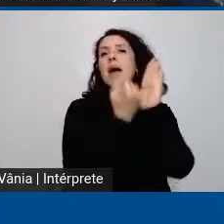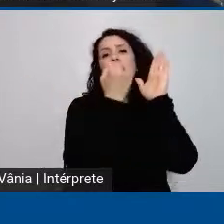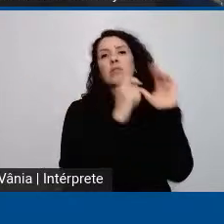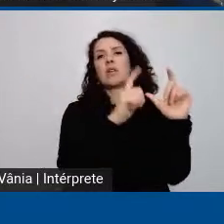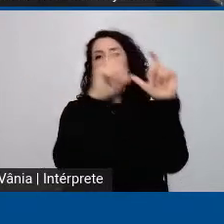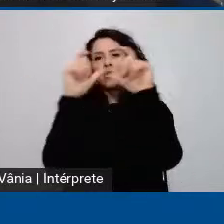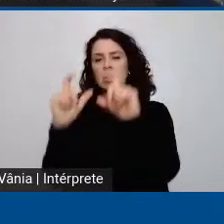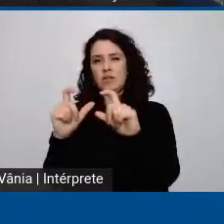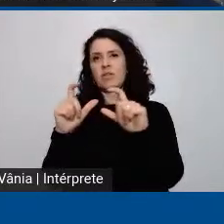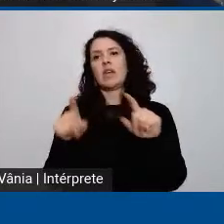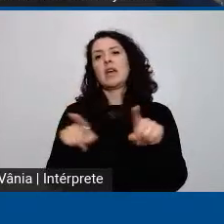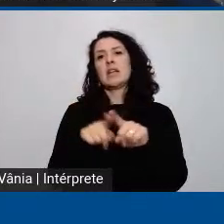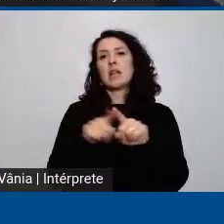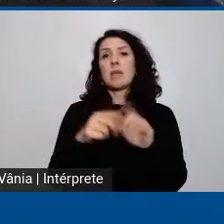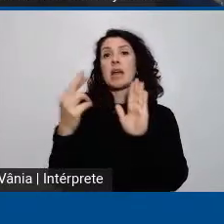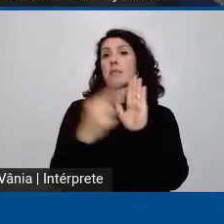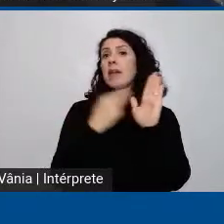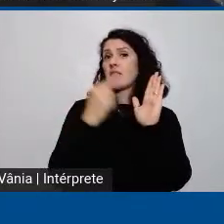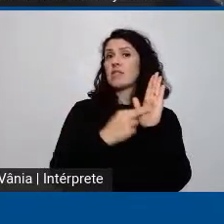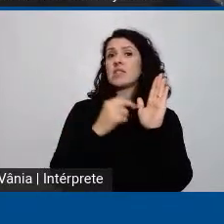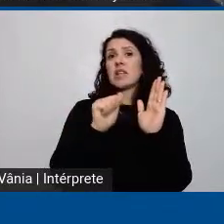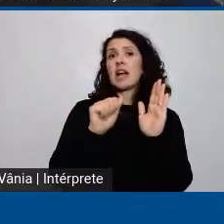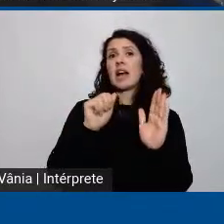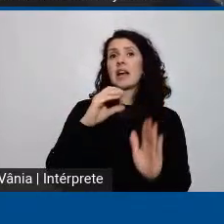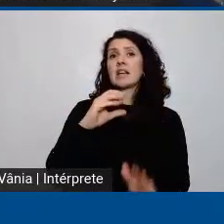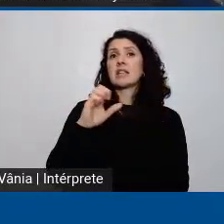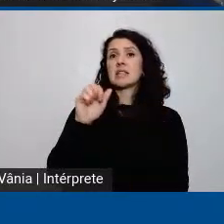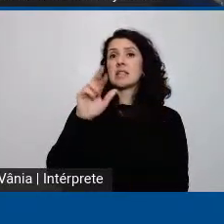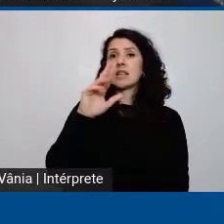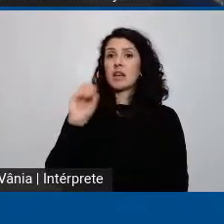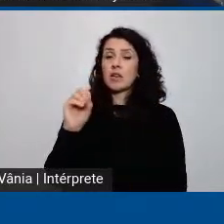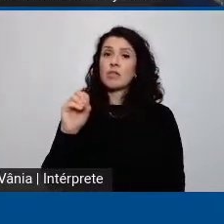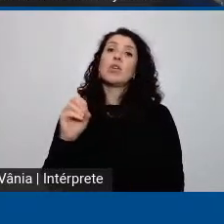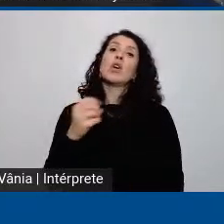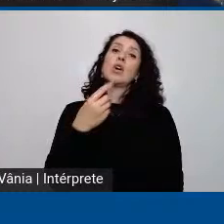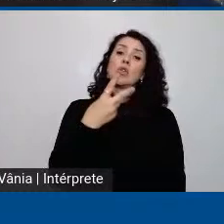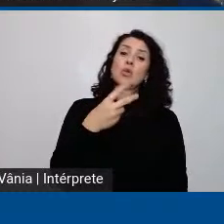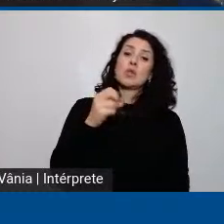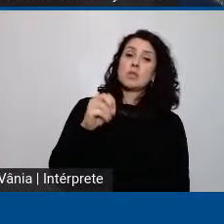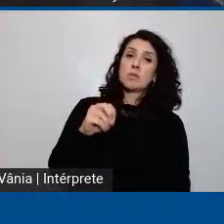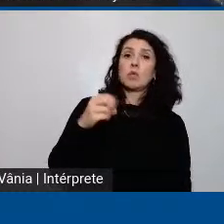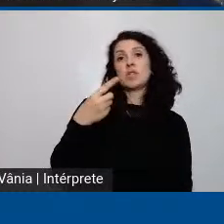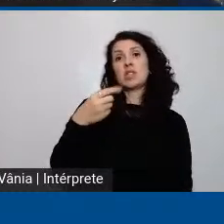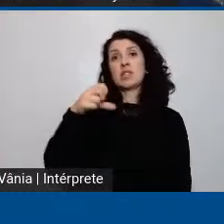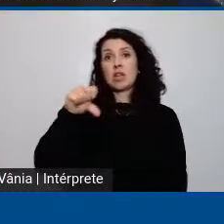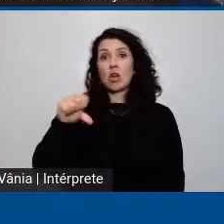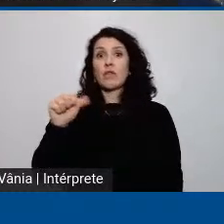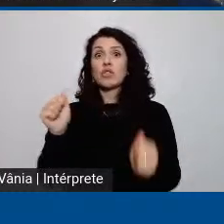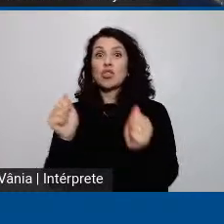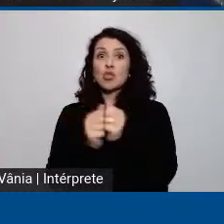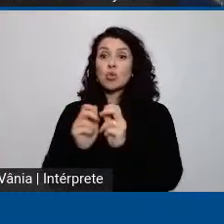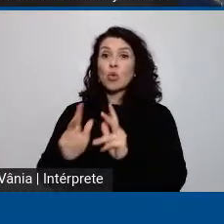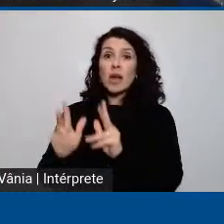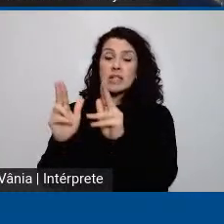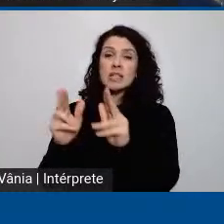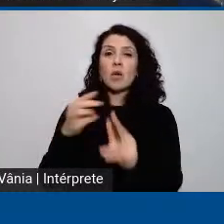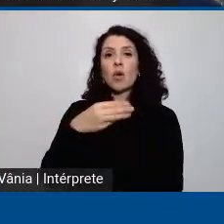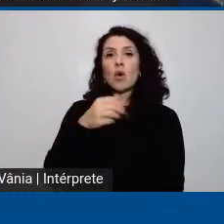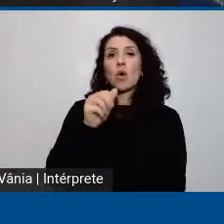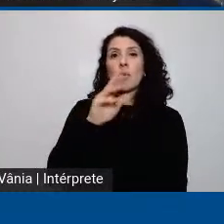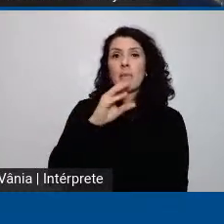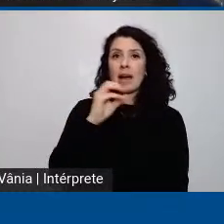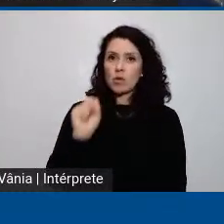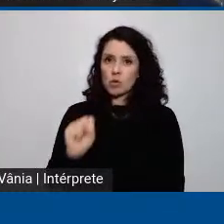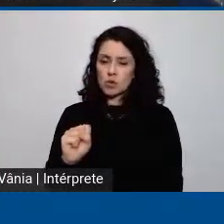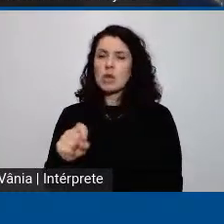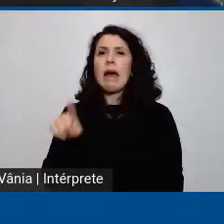para a revista Acervo, em 2019, que ela editou com Marcos Lopes. A Cláudia também é uma das pesquisadoras do